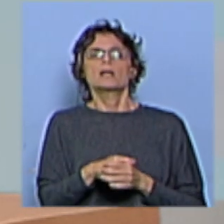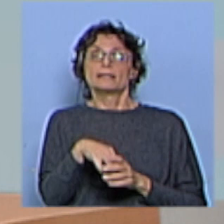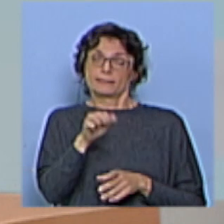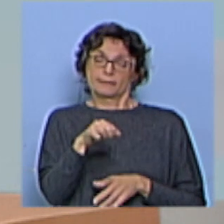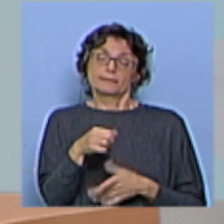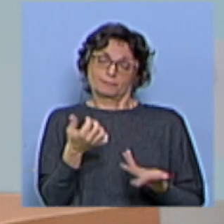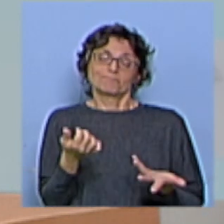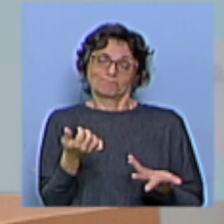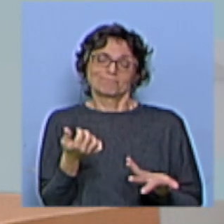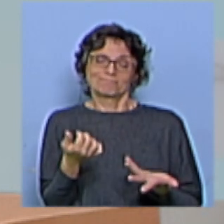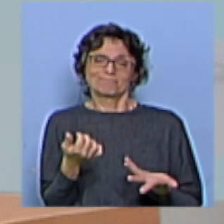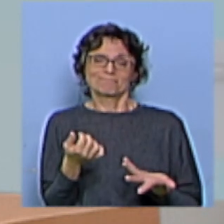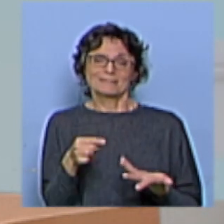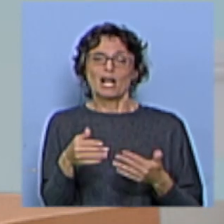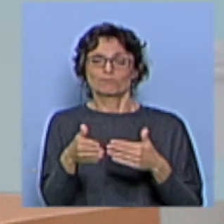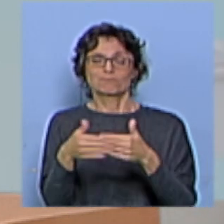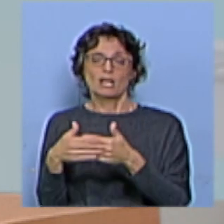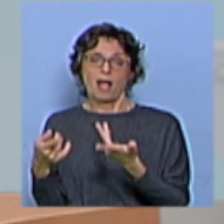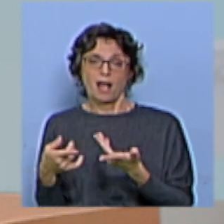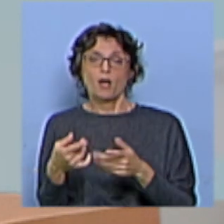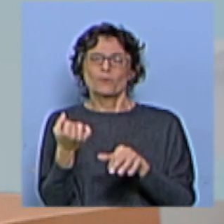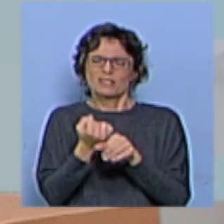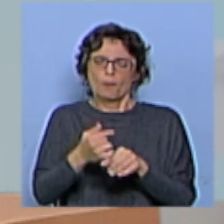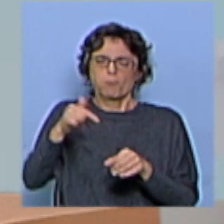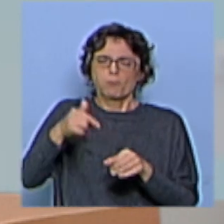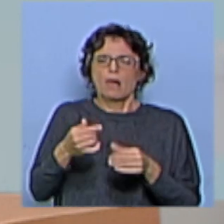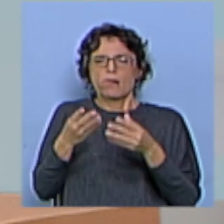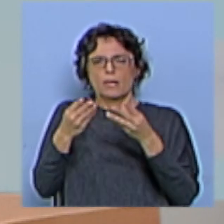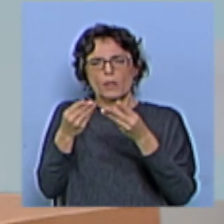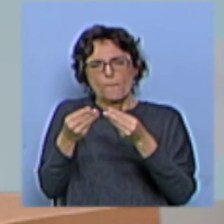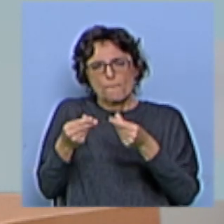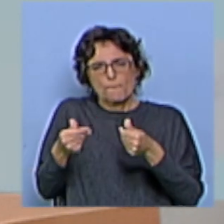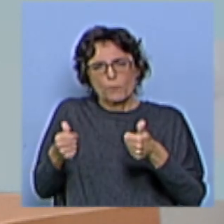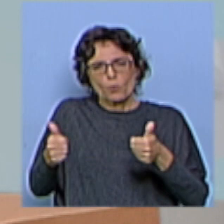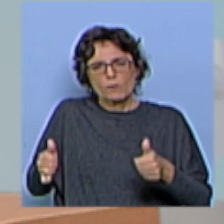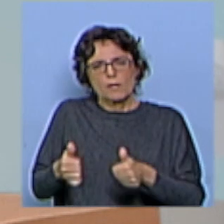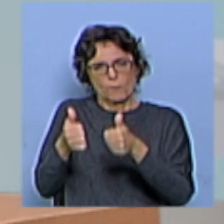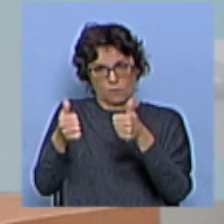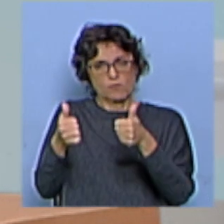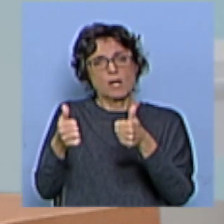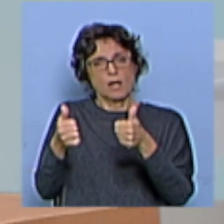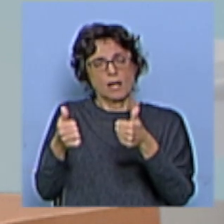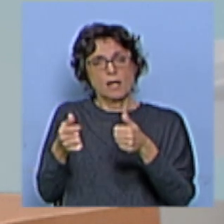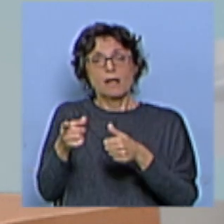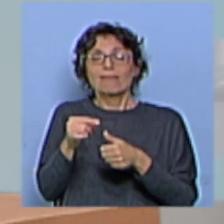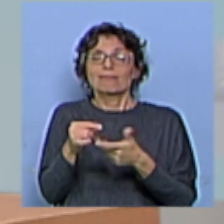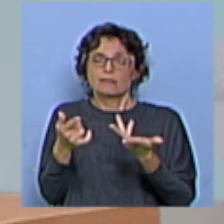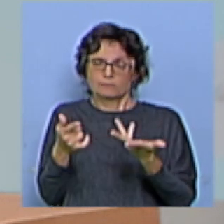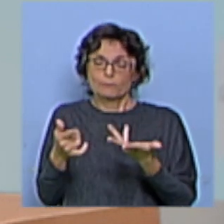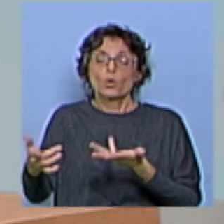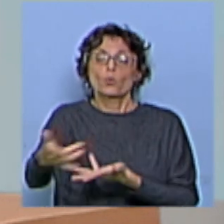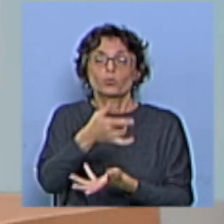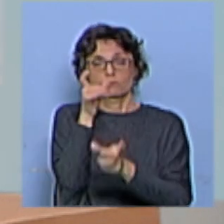fechadas, ainda há muita requalificação que é necessária fazer também sob o ponto de vista dos recursos humanos e eu